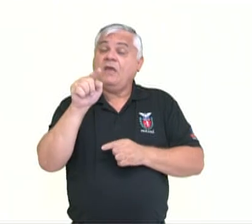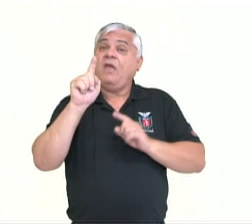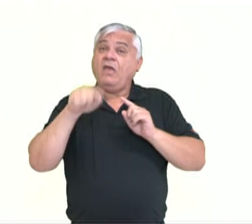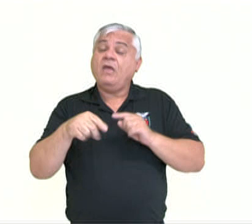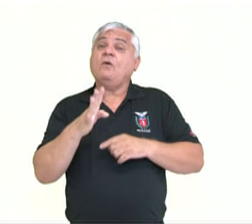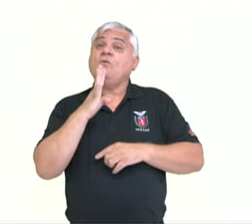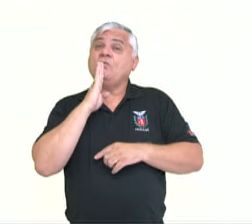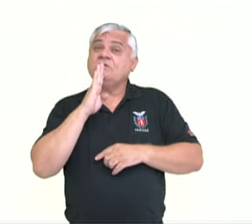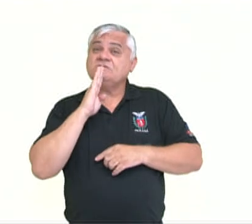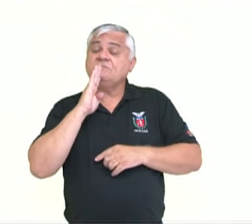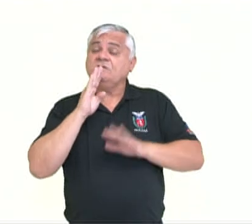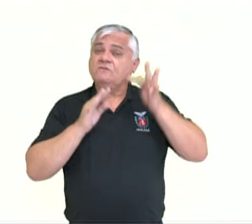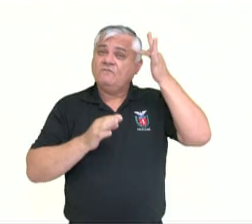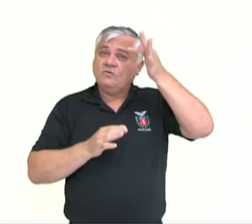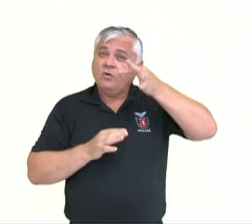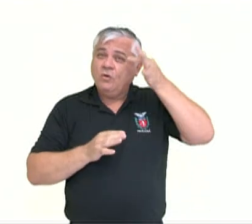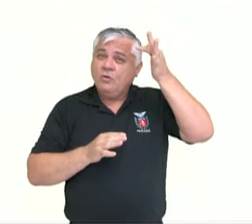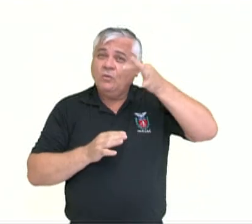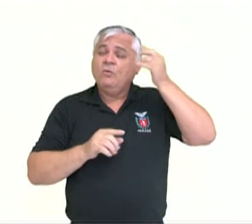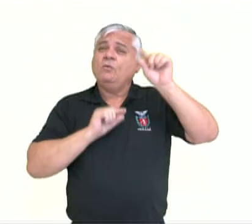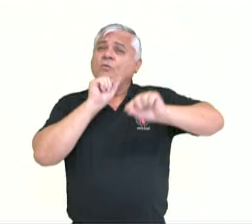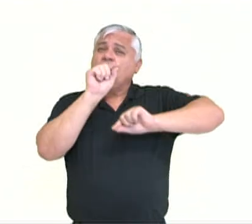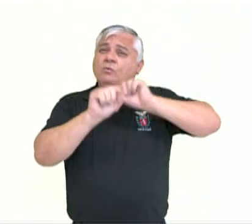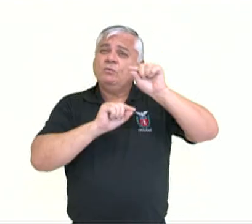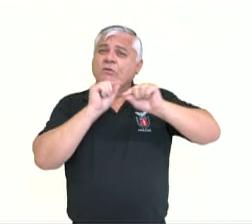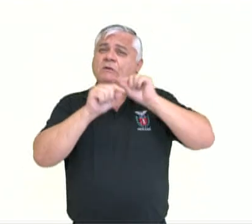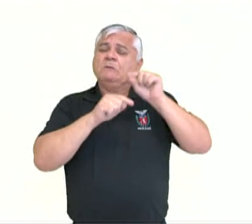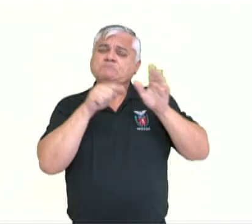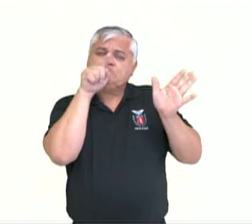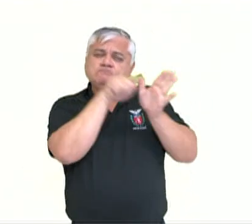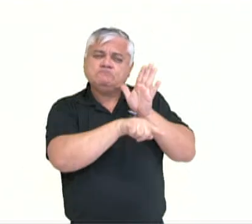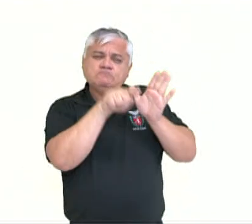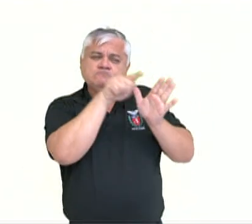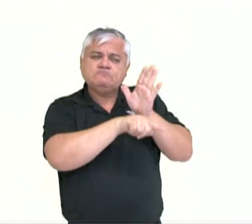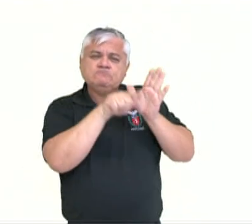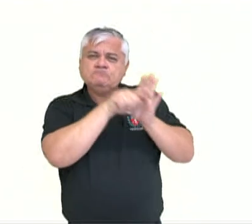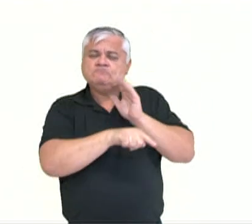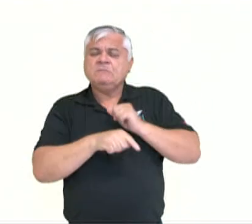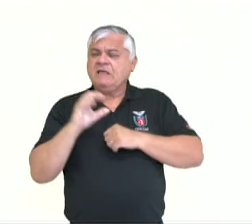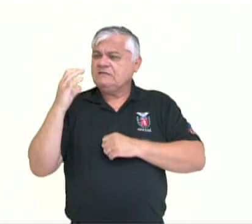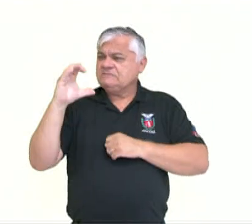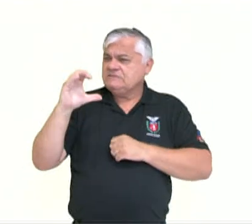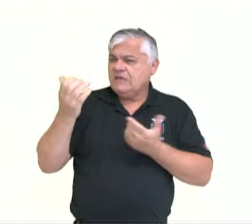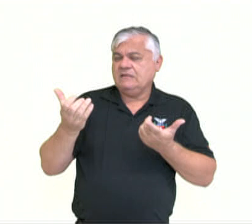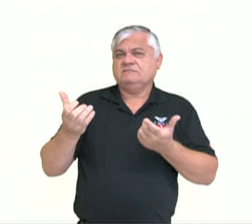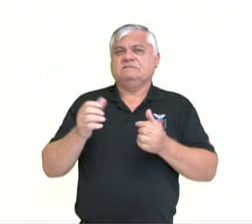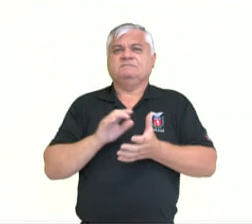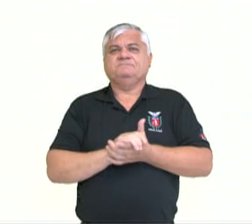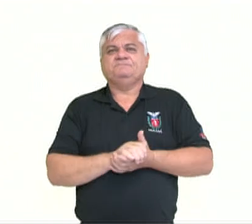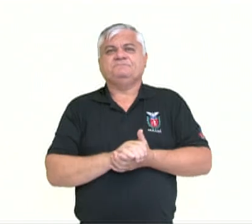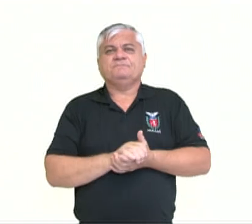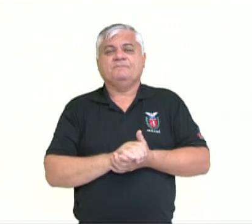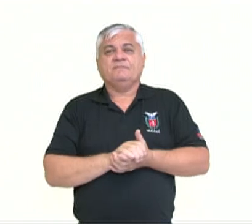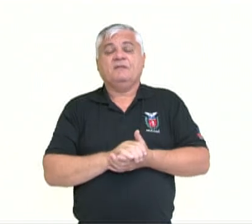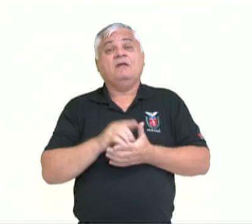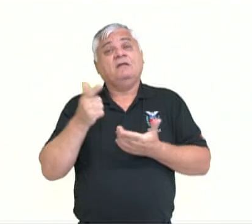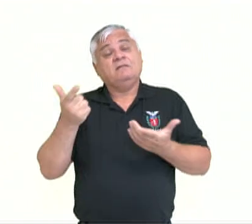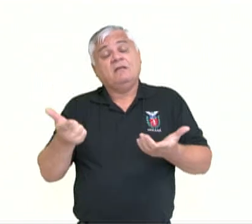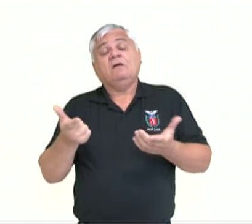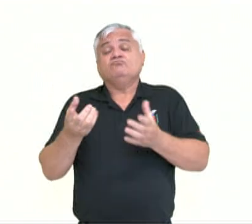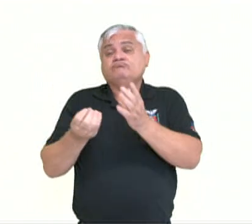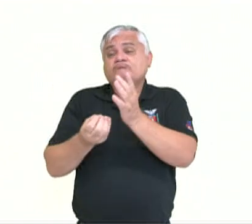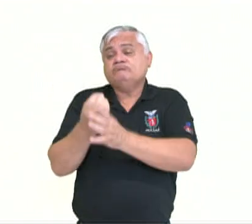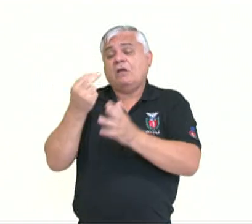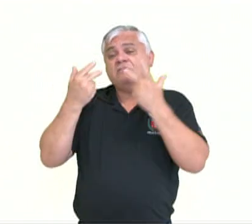conhecimento filosófico que reflete e questiona a ciência e o saber científico, a natureza das